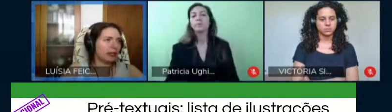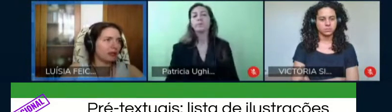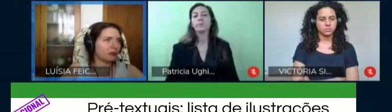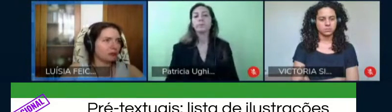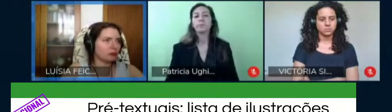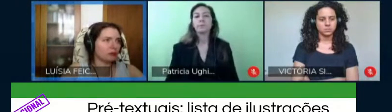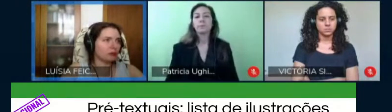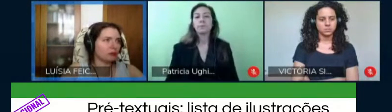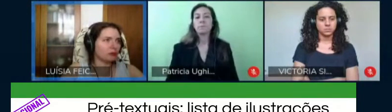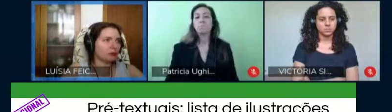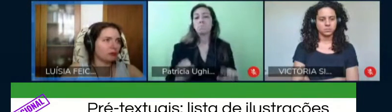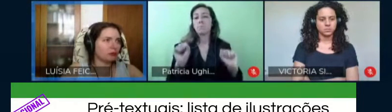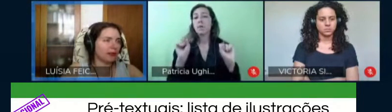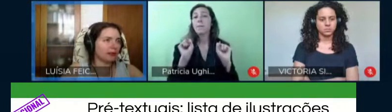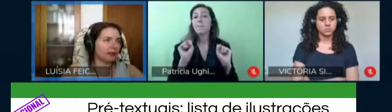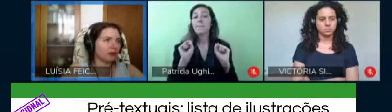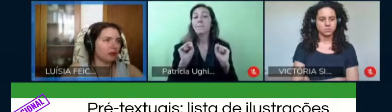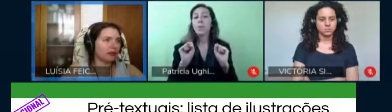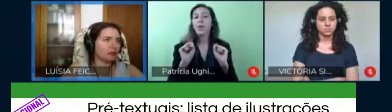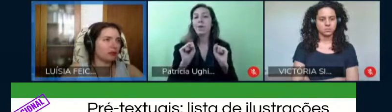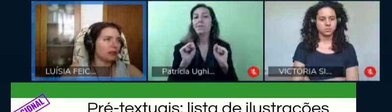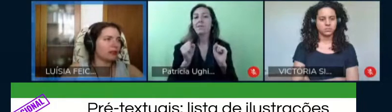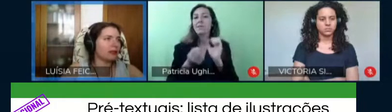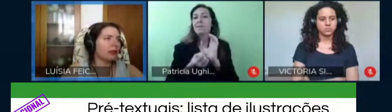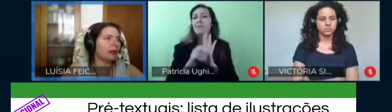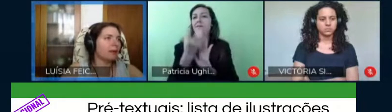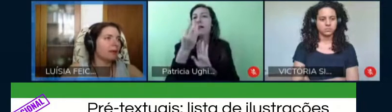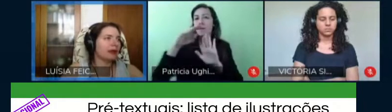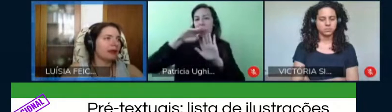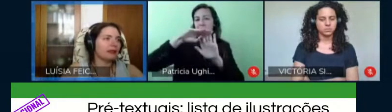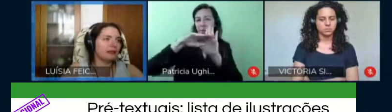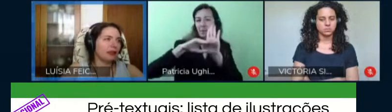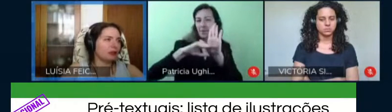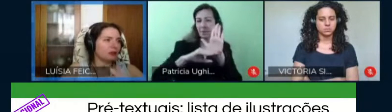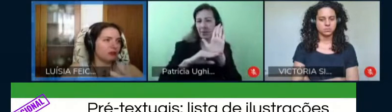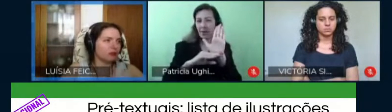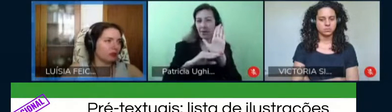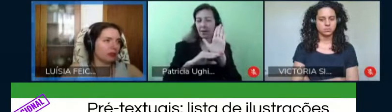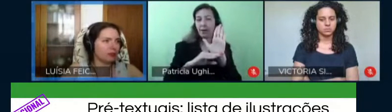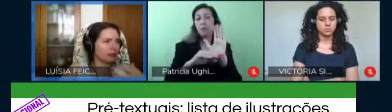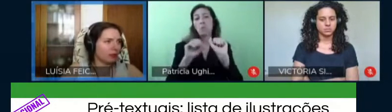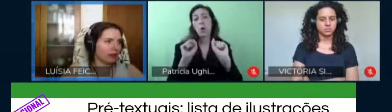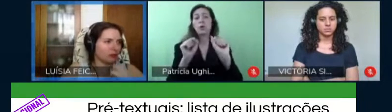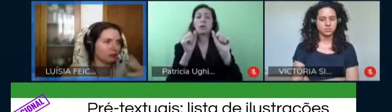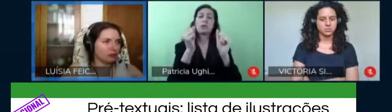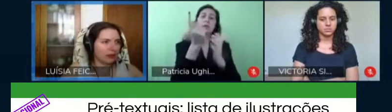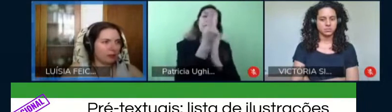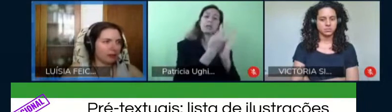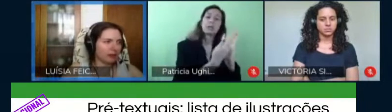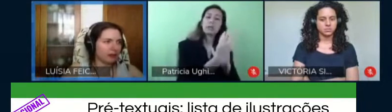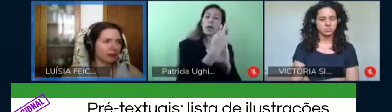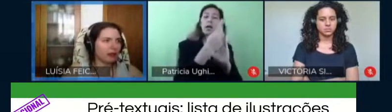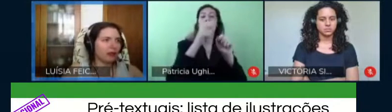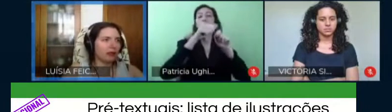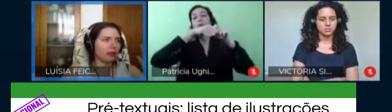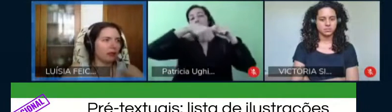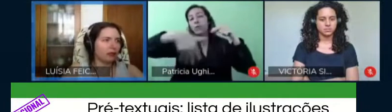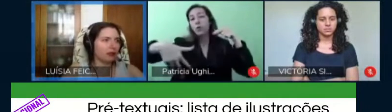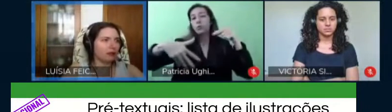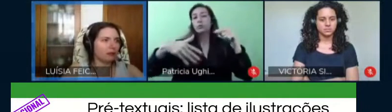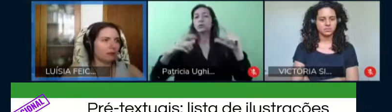Tu pode criar uma lista de ilustrações para desenhos, fluxogramas, quadros,